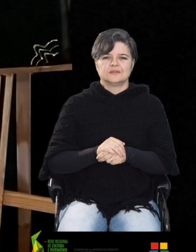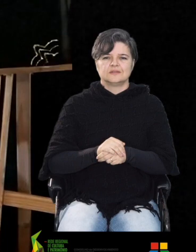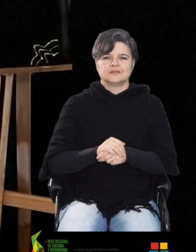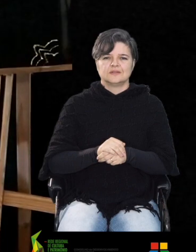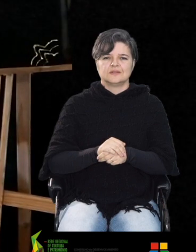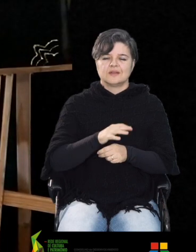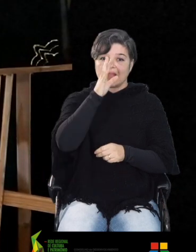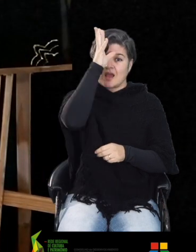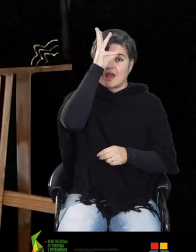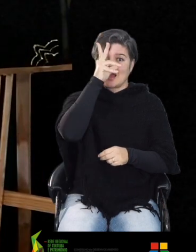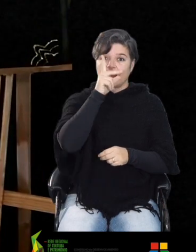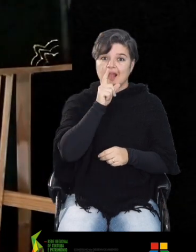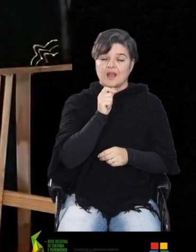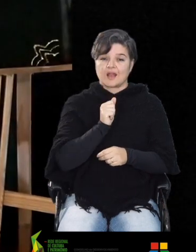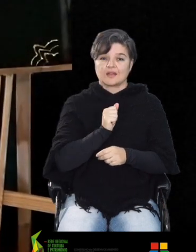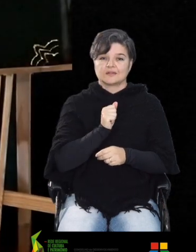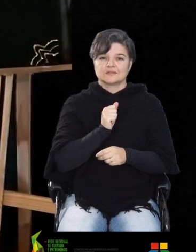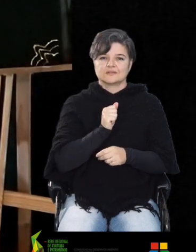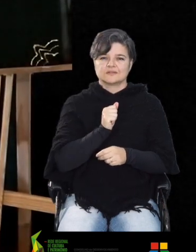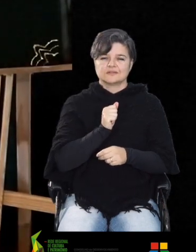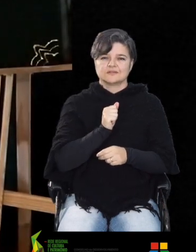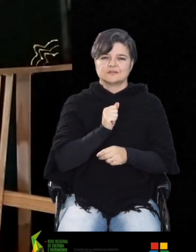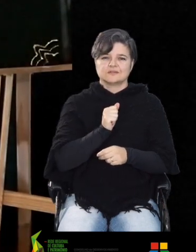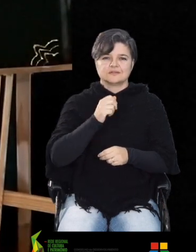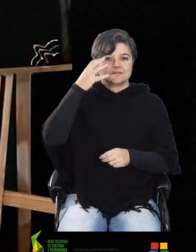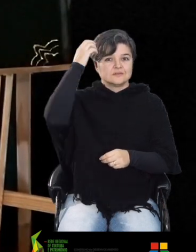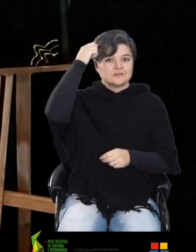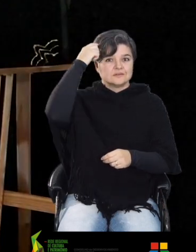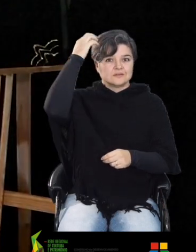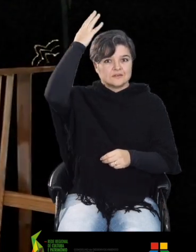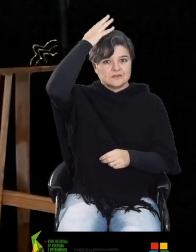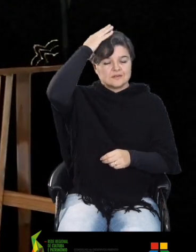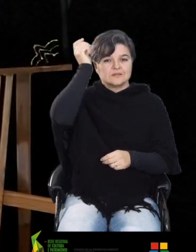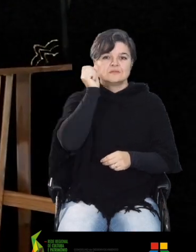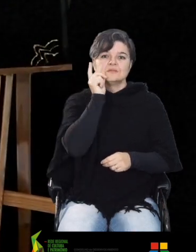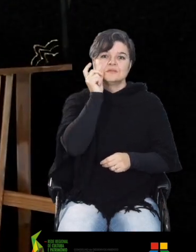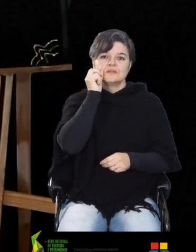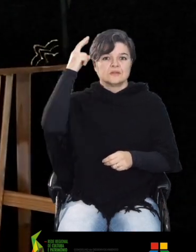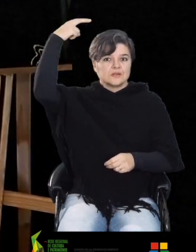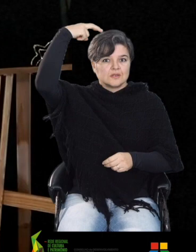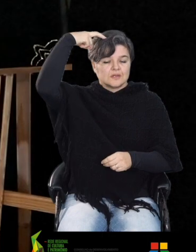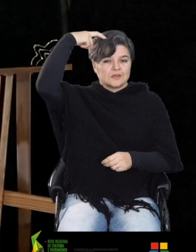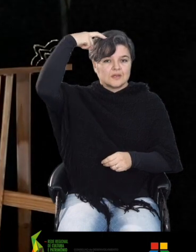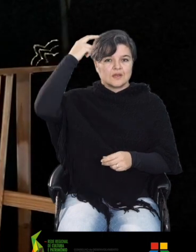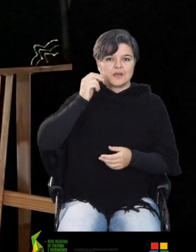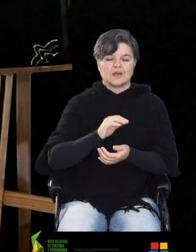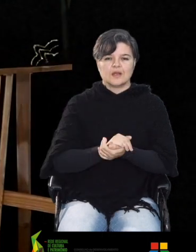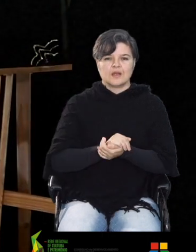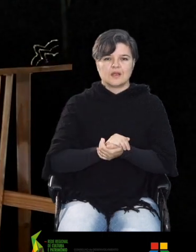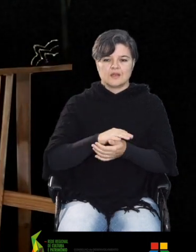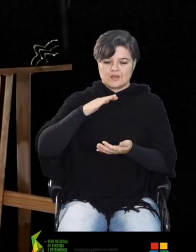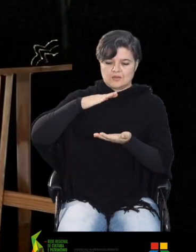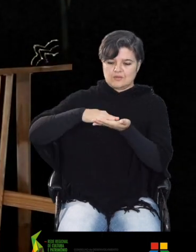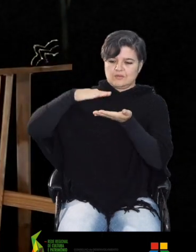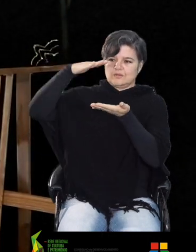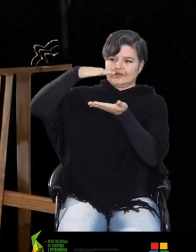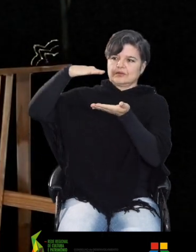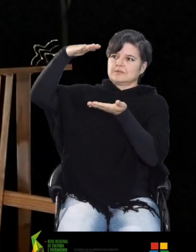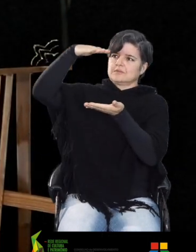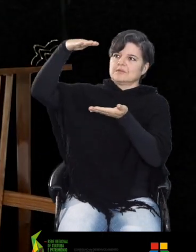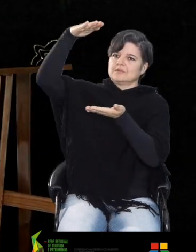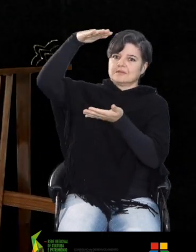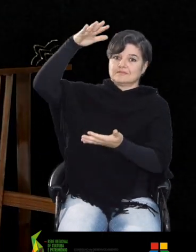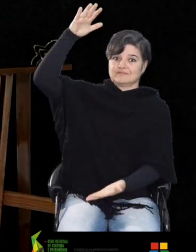oi e a galinha e na cabeça do gato ficou um sérum tarde ser